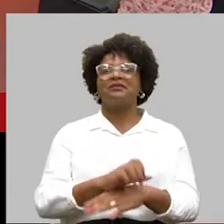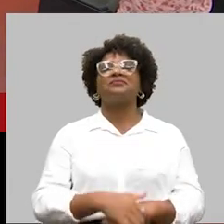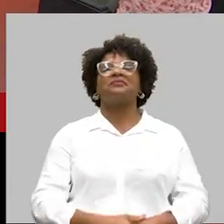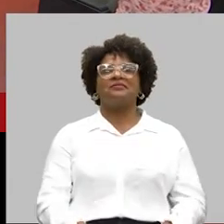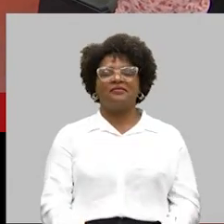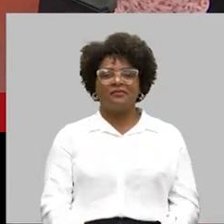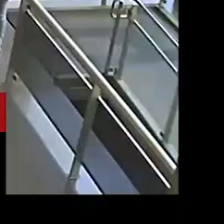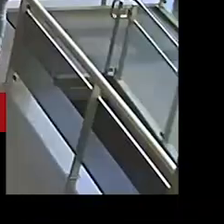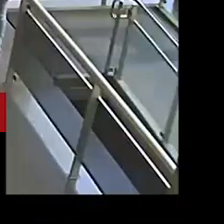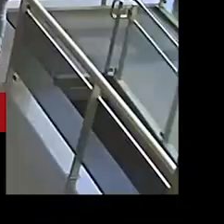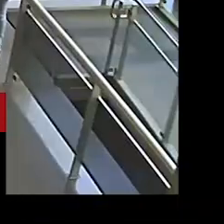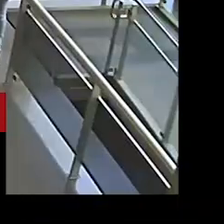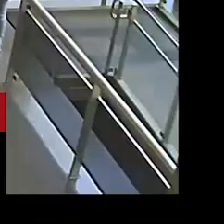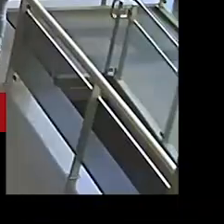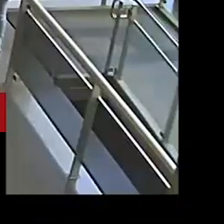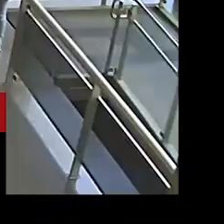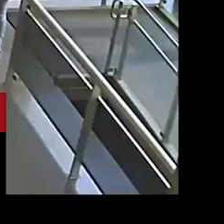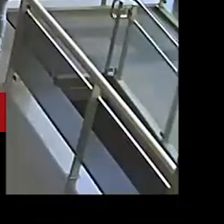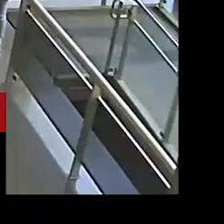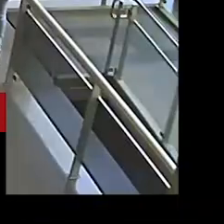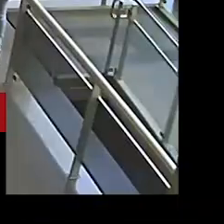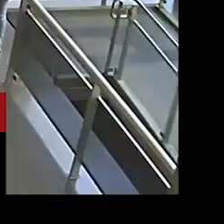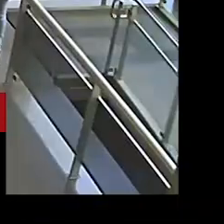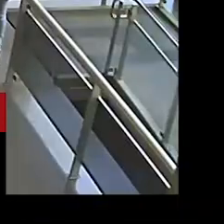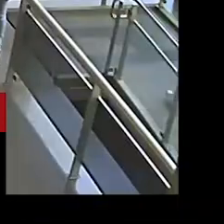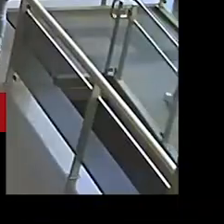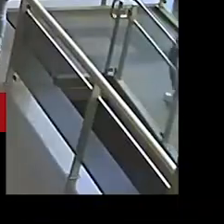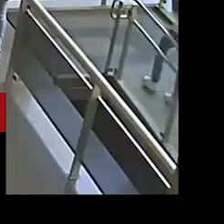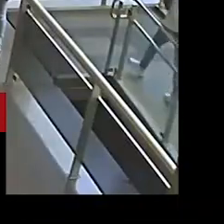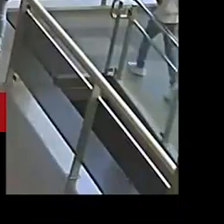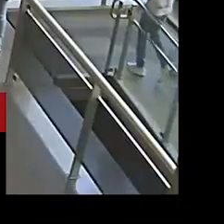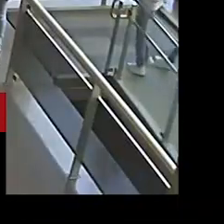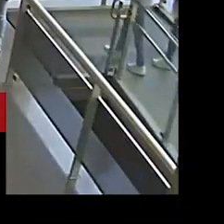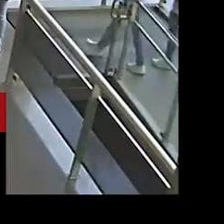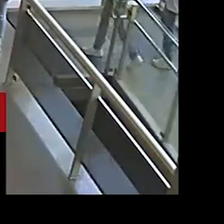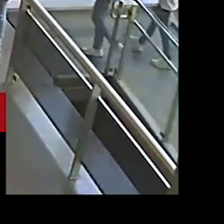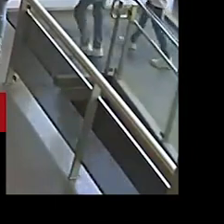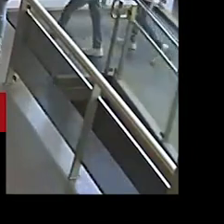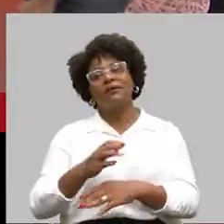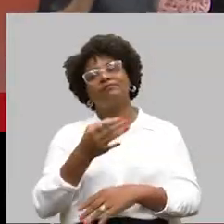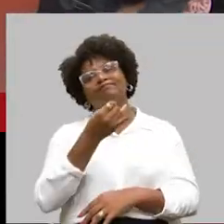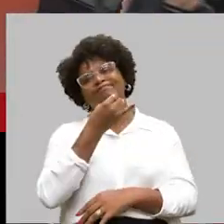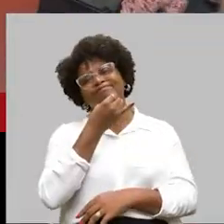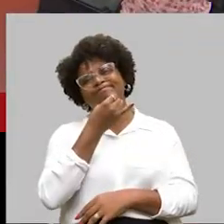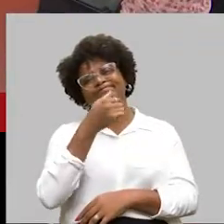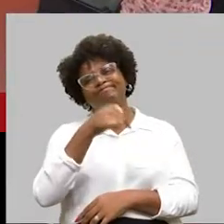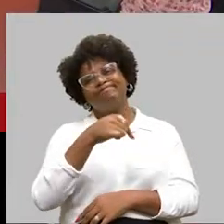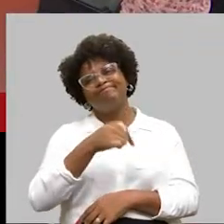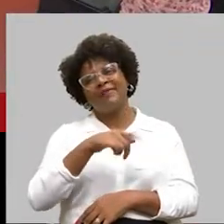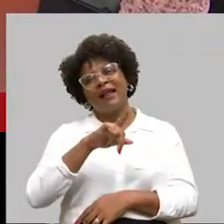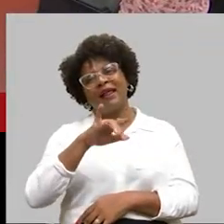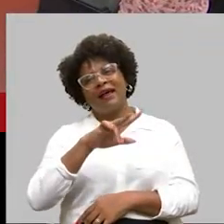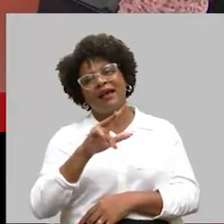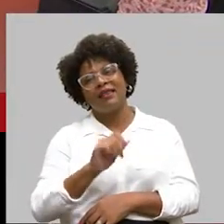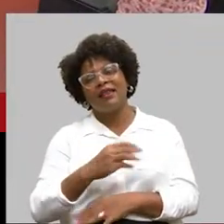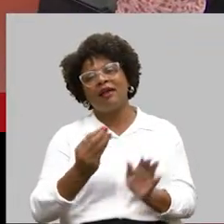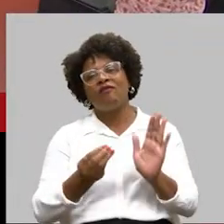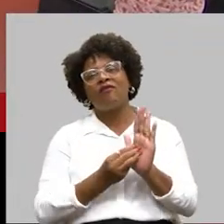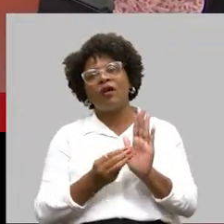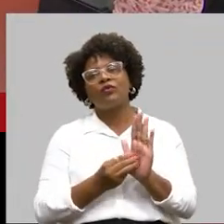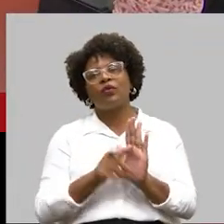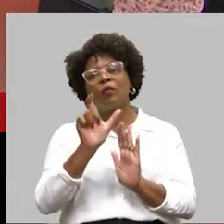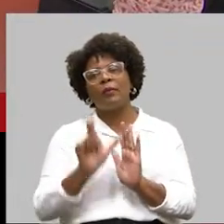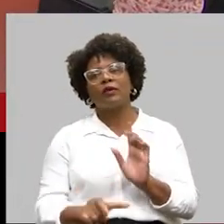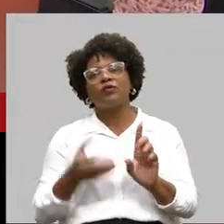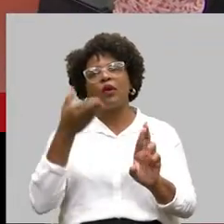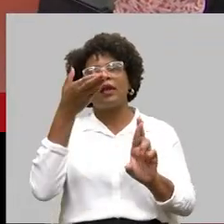bem só só faltou o estado Nossa vice-presidenta Leninha eh nós estávamos agora há pouco é lamentando